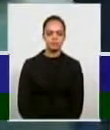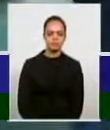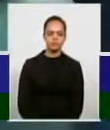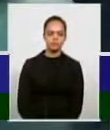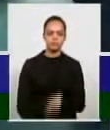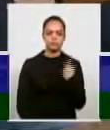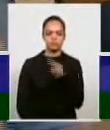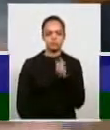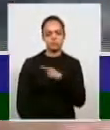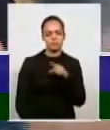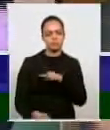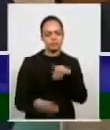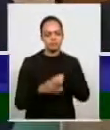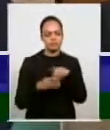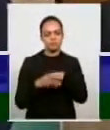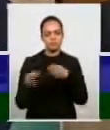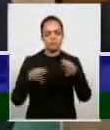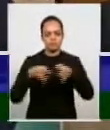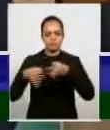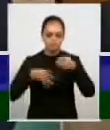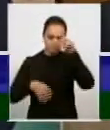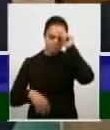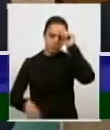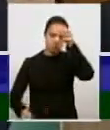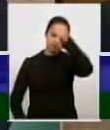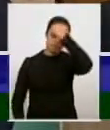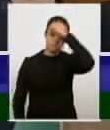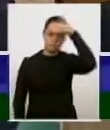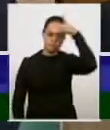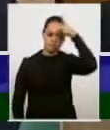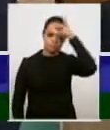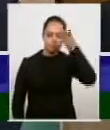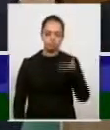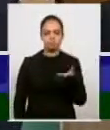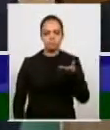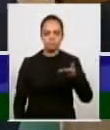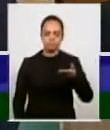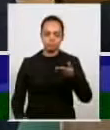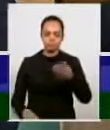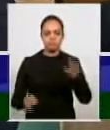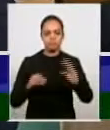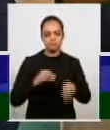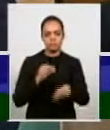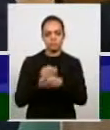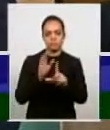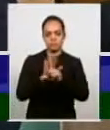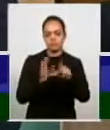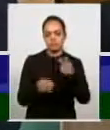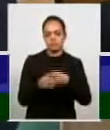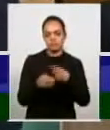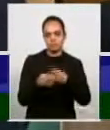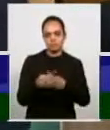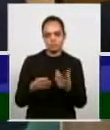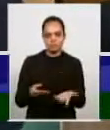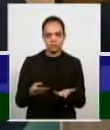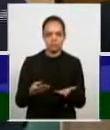Estamos votando o projeto de autoria do prefeito municipal de emenda à lei orgânica do município,